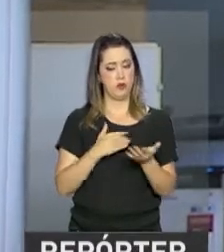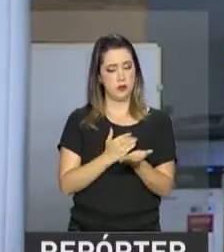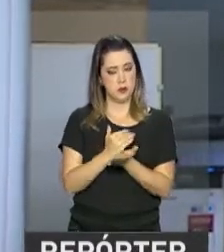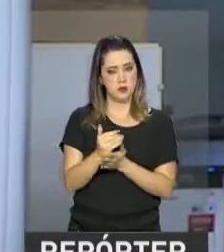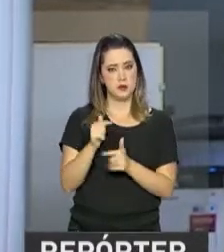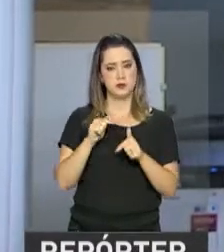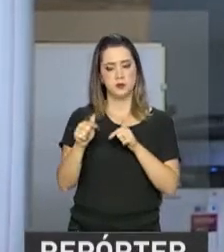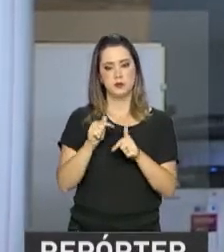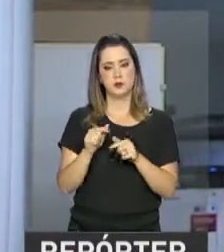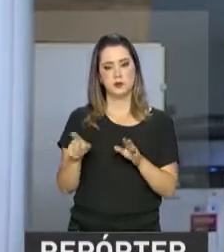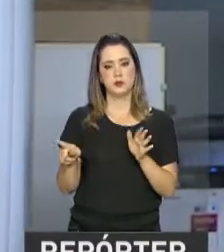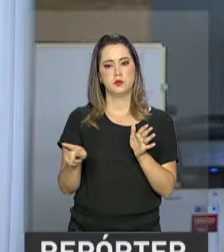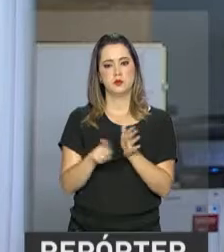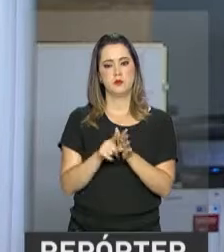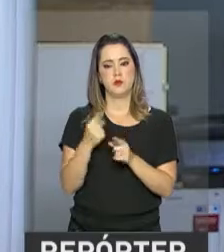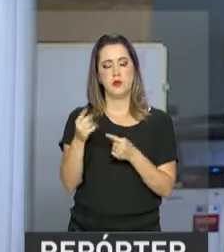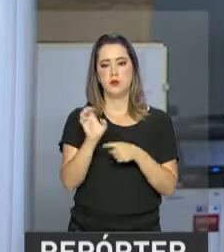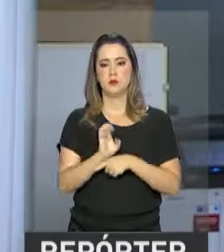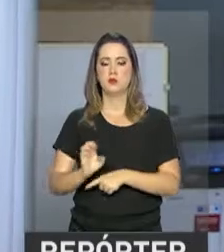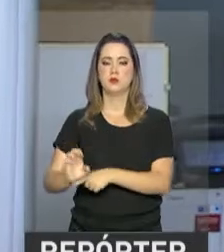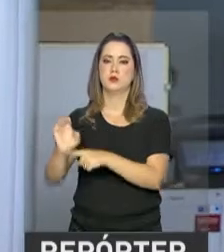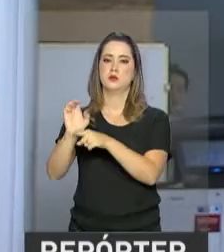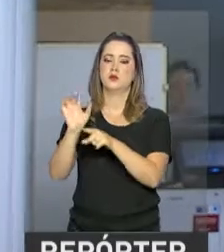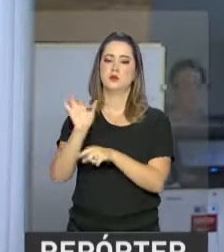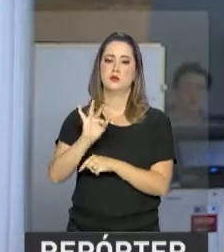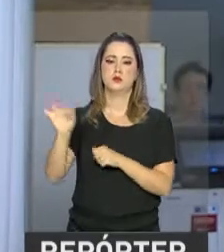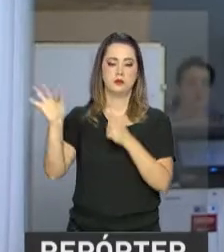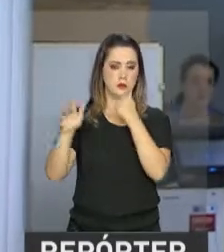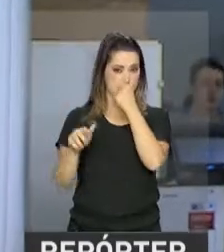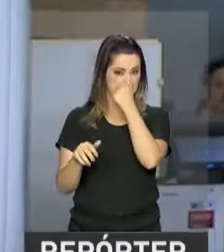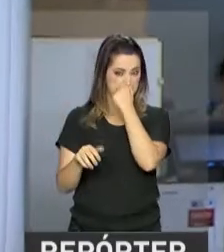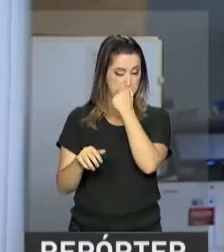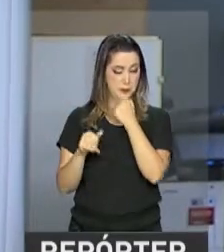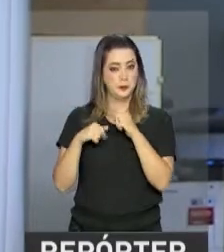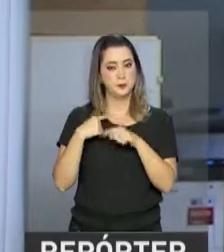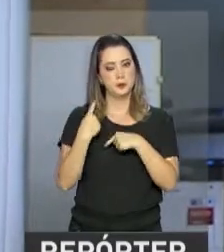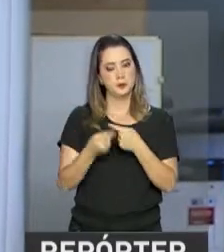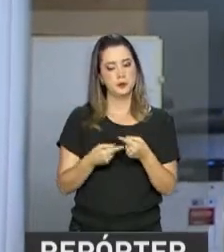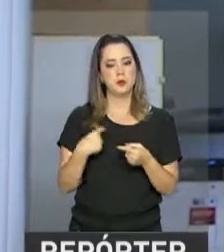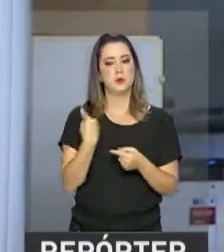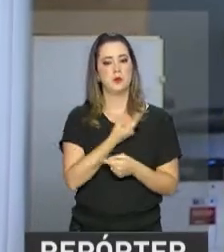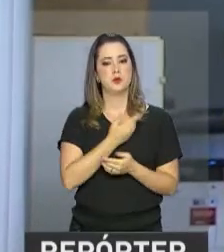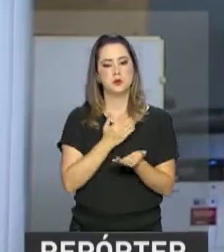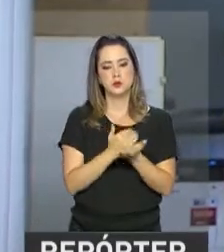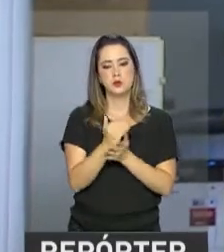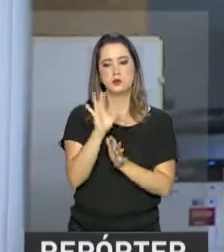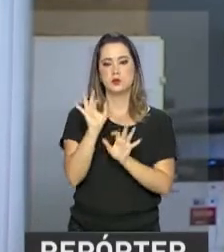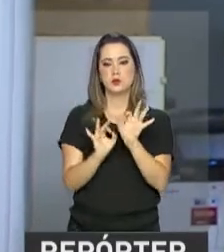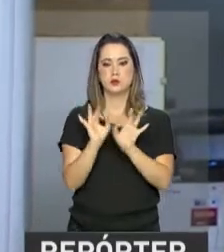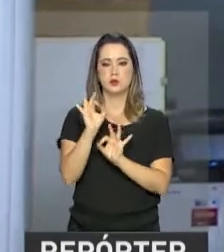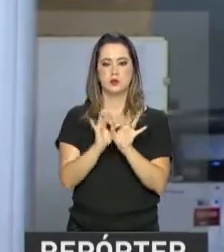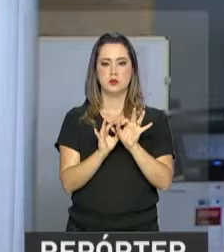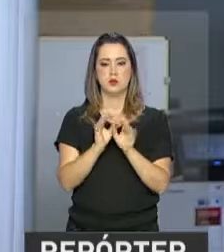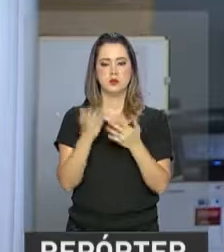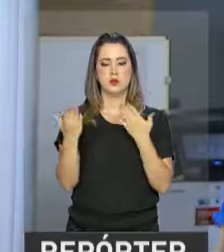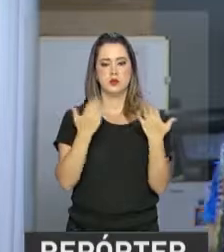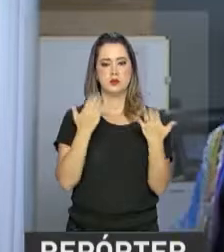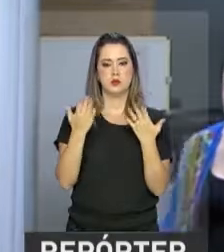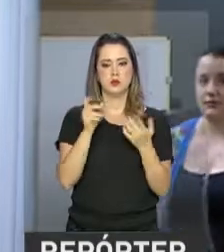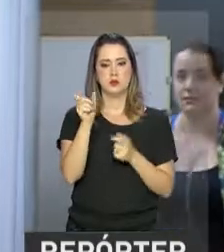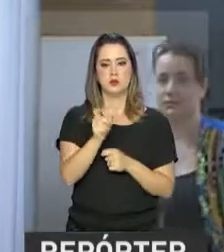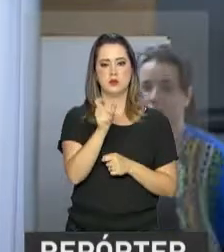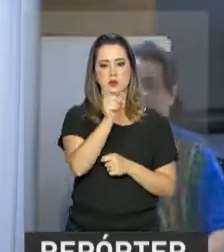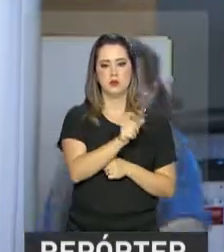alimentado pelos profetas estaduais e também pelo federal ea partir daí nós vamos começar a traçar o rosto dessa